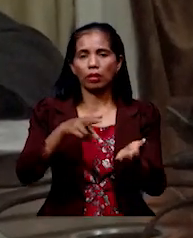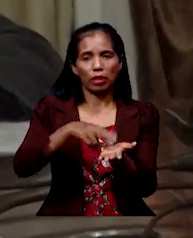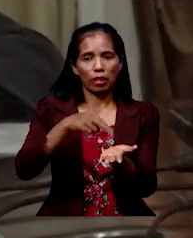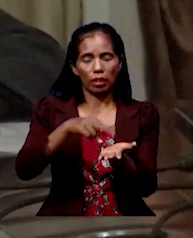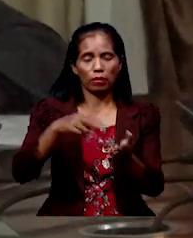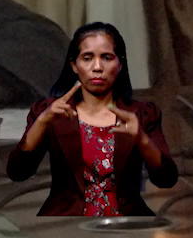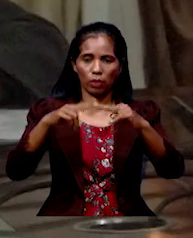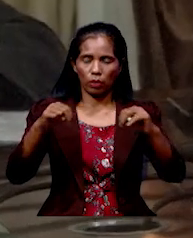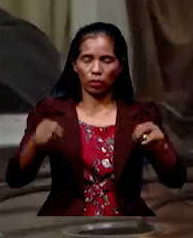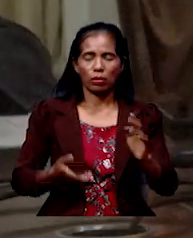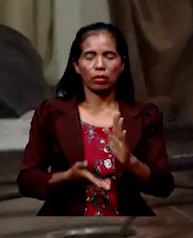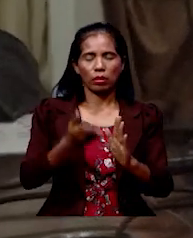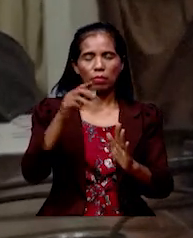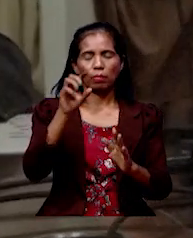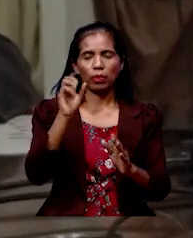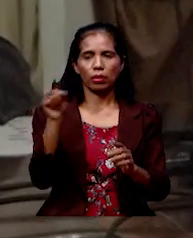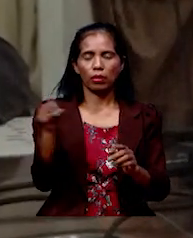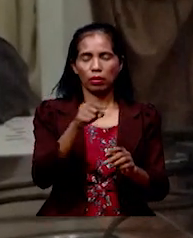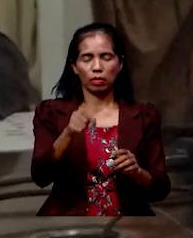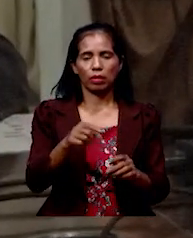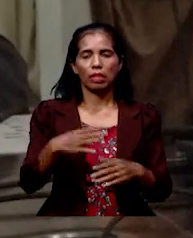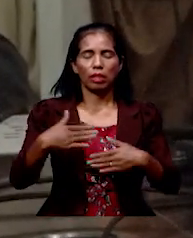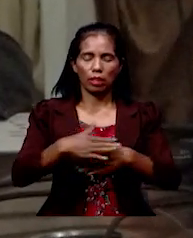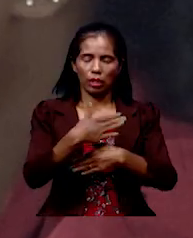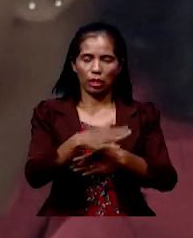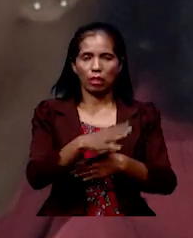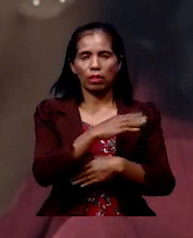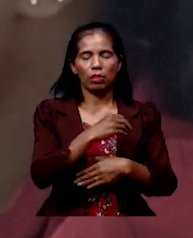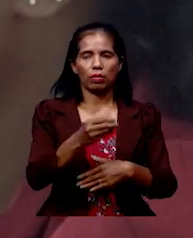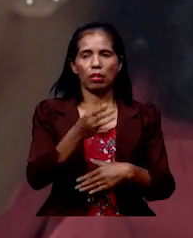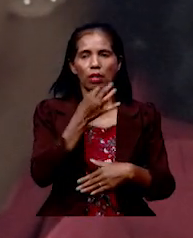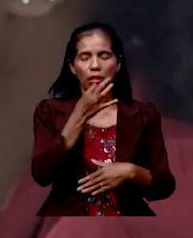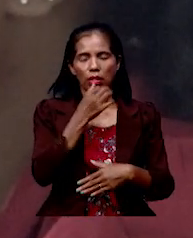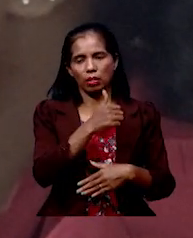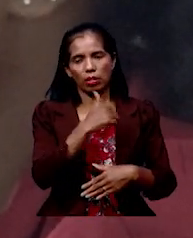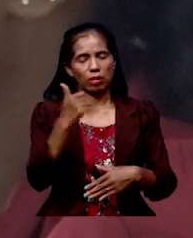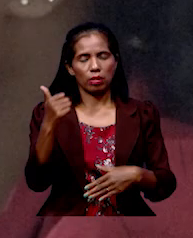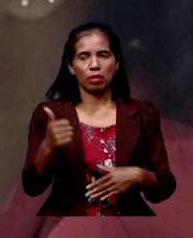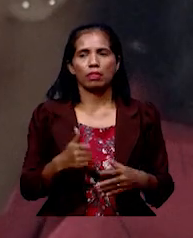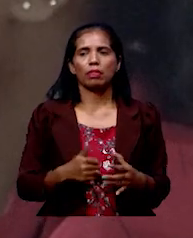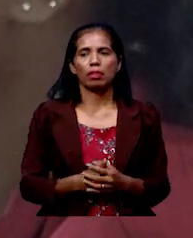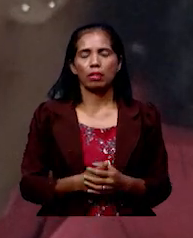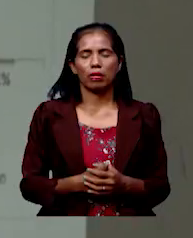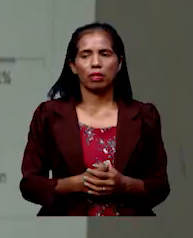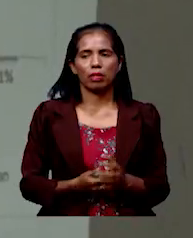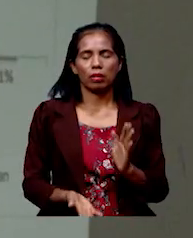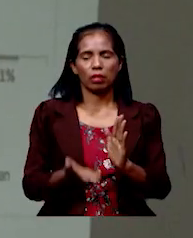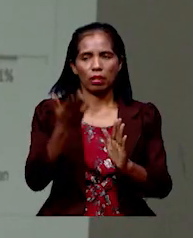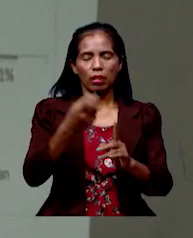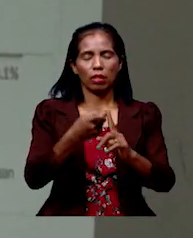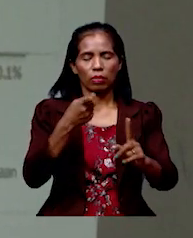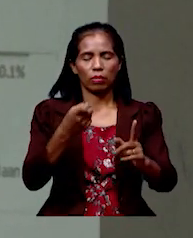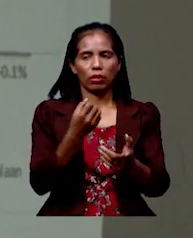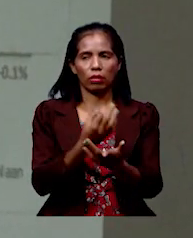ponto lima, ikan hohahan tasi seluk, sae por cento zero ponto lima. Razão sae, impacto husi